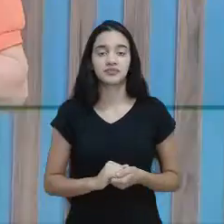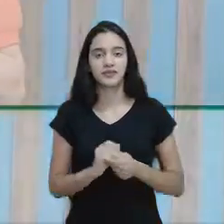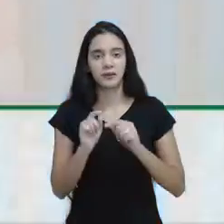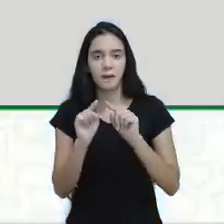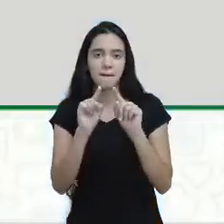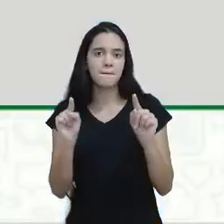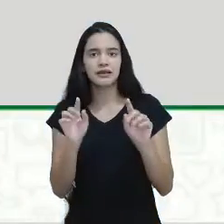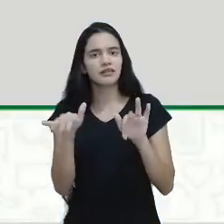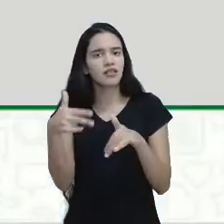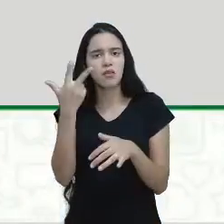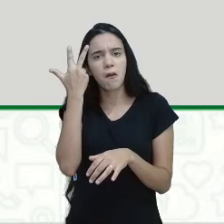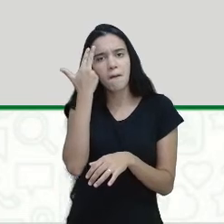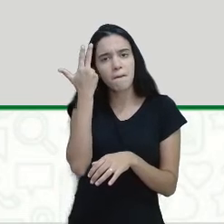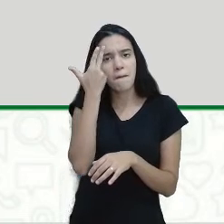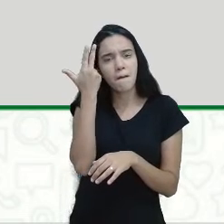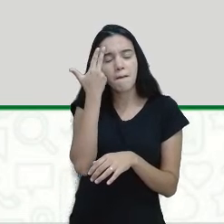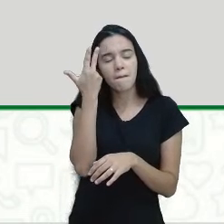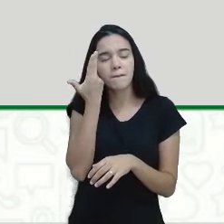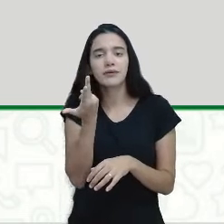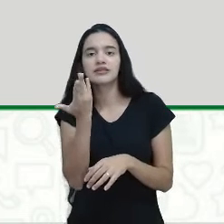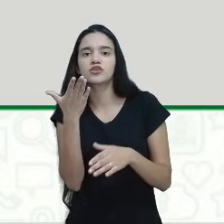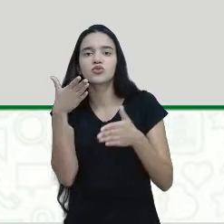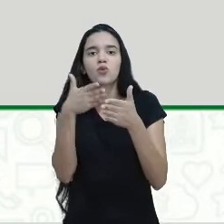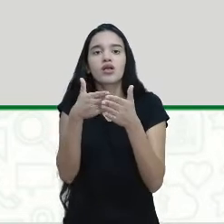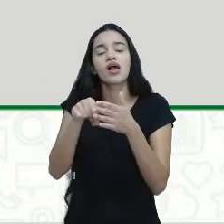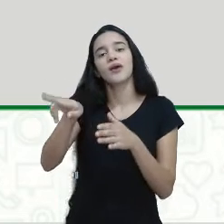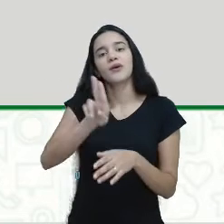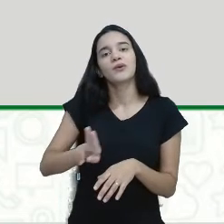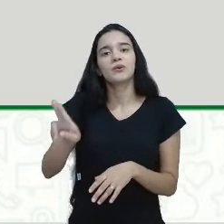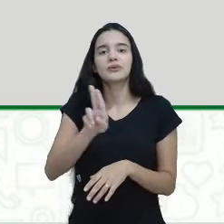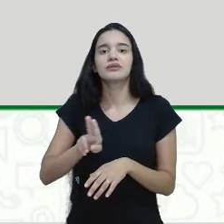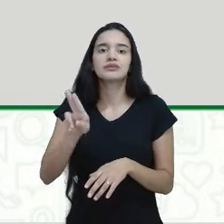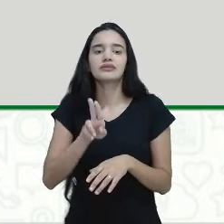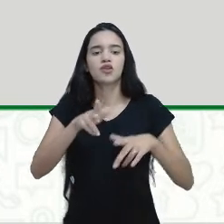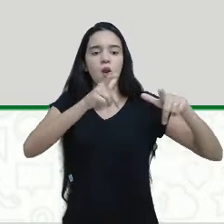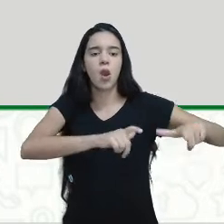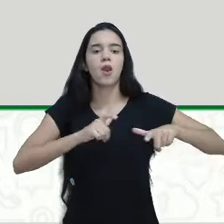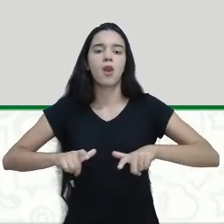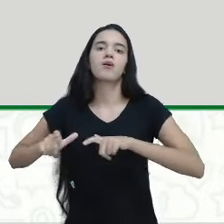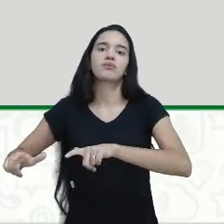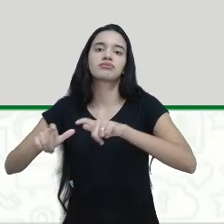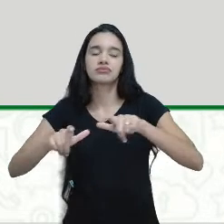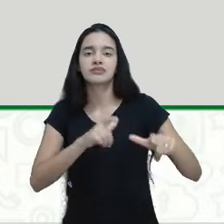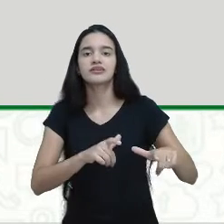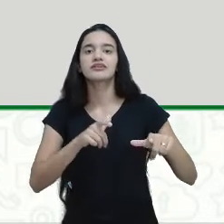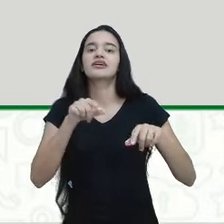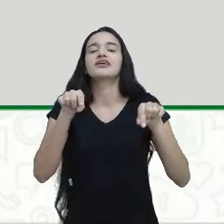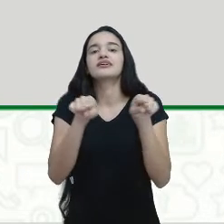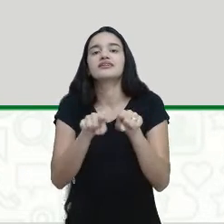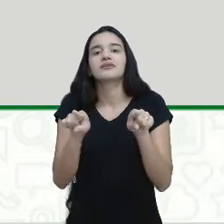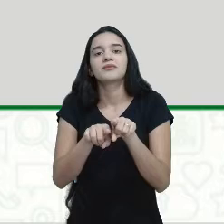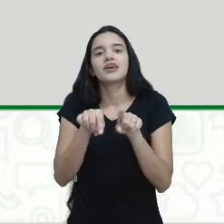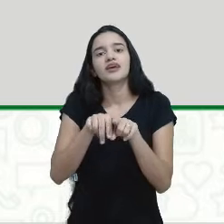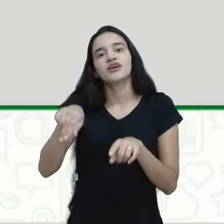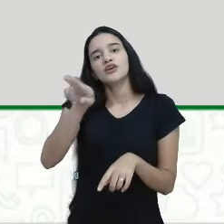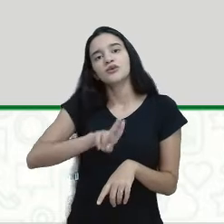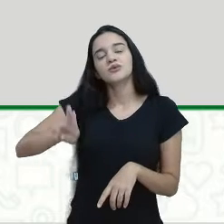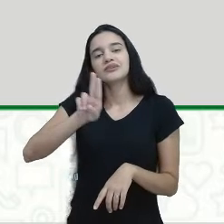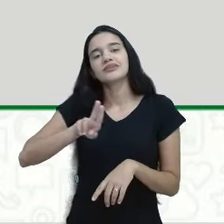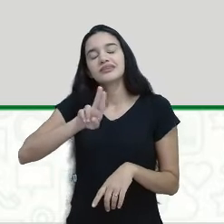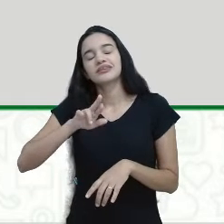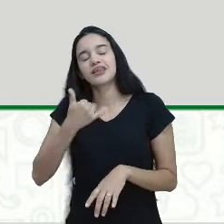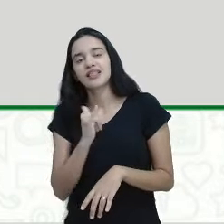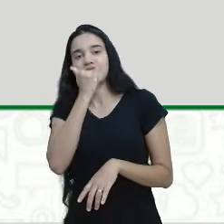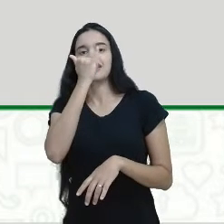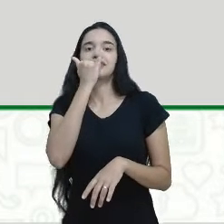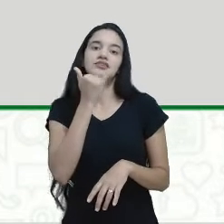Mas, normalmente, os condutores, eles são utilizados em todos os locais e equipamentos que utilizam energia